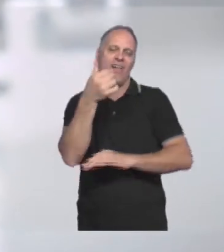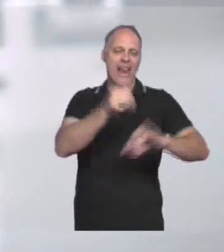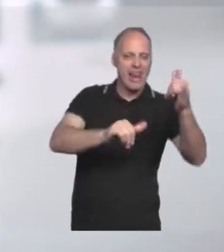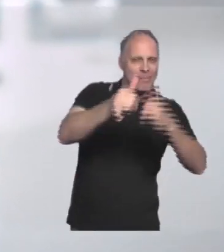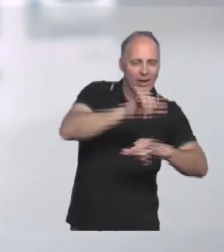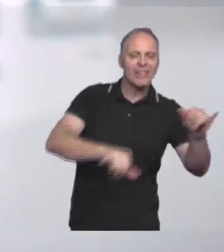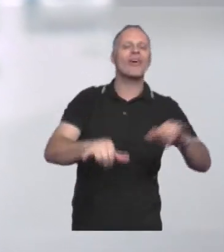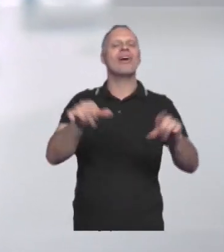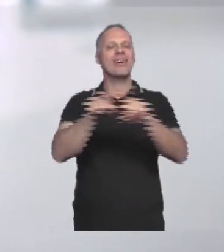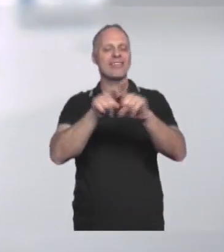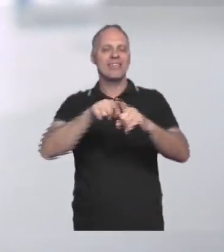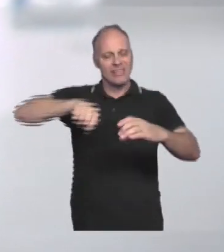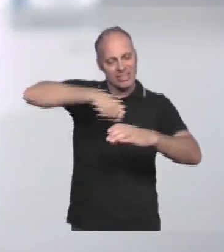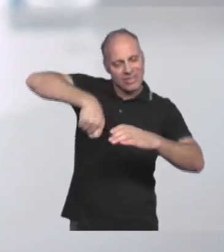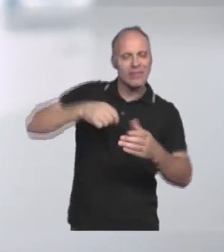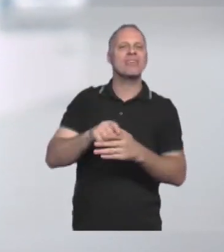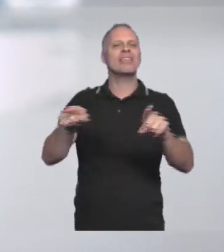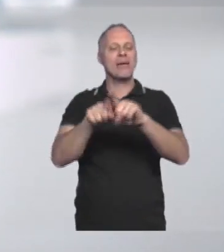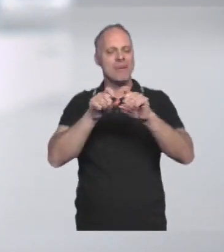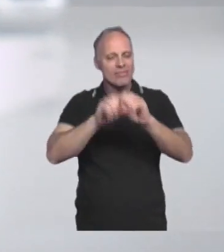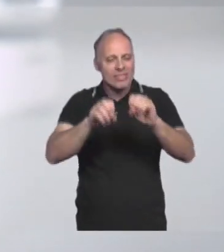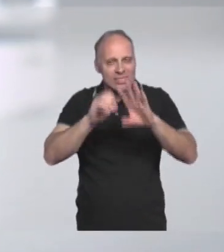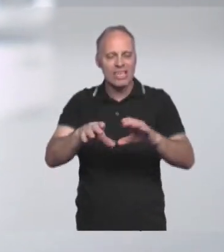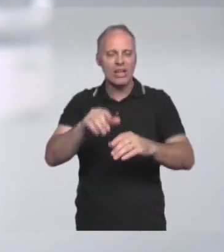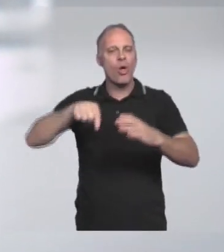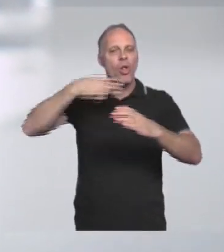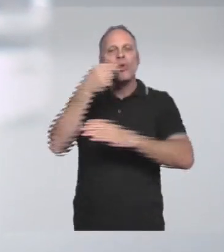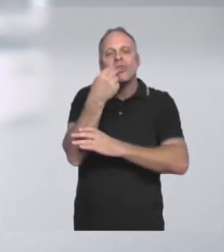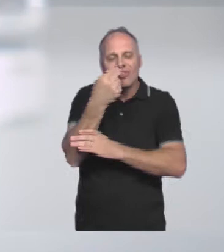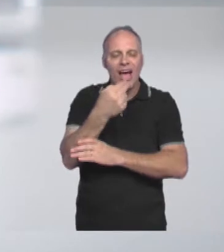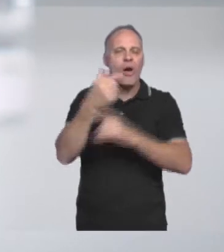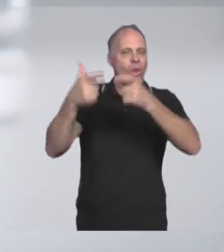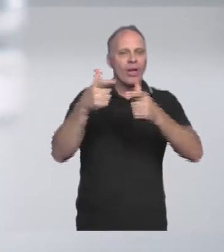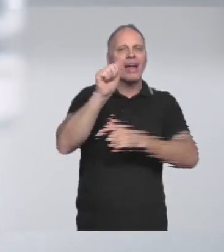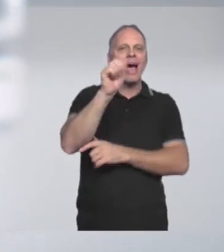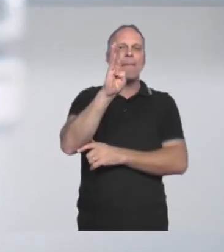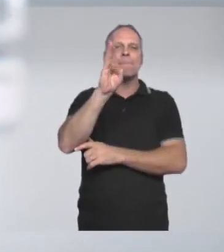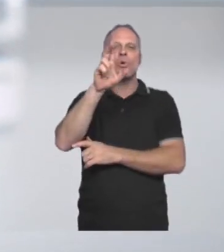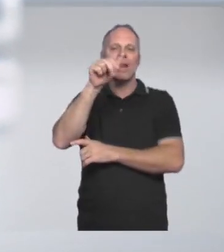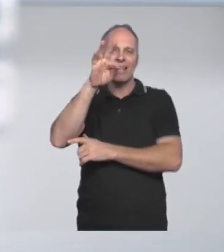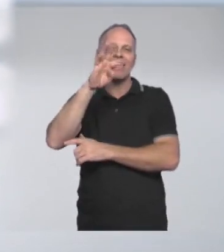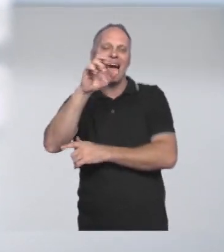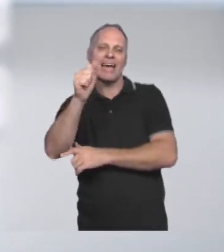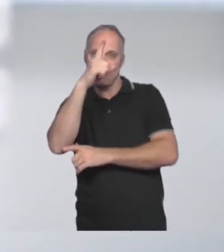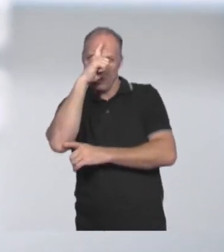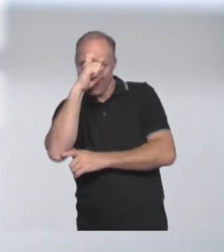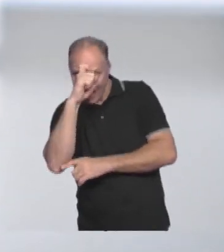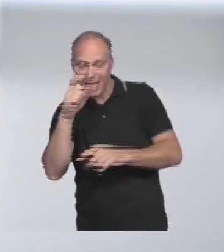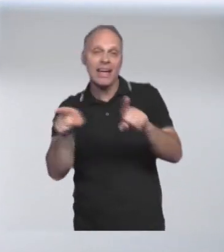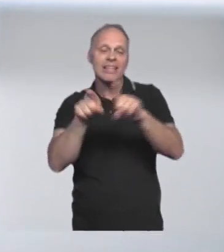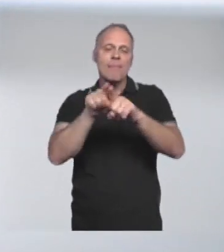elas laboratório de nutrição e gastronomia, área de educação nutricional, área de ambulatório, de nutrição